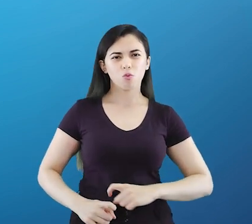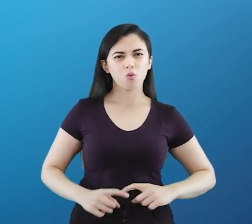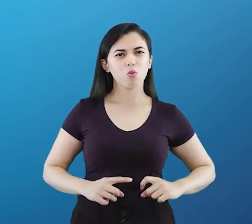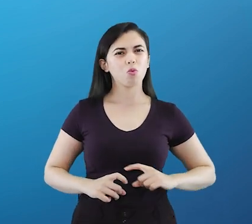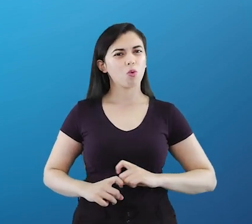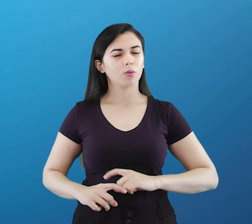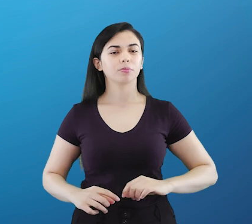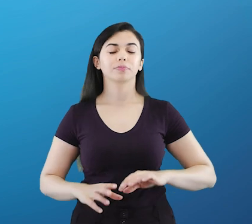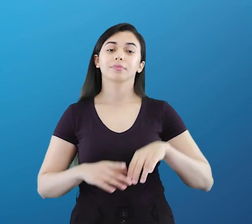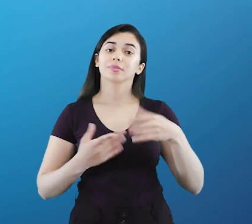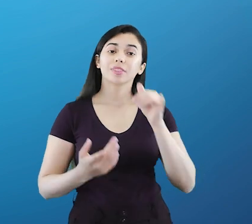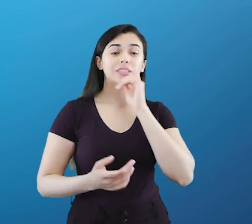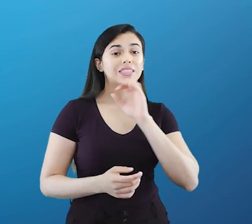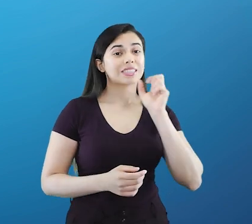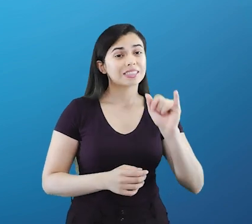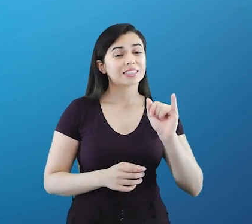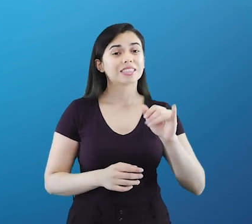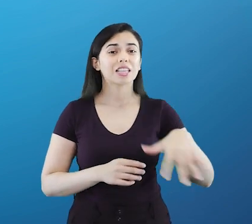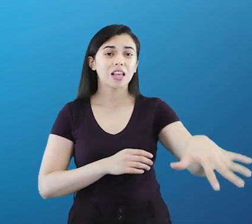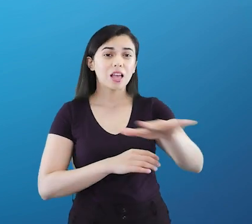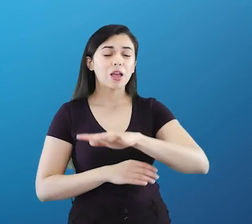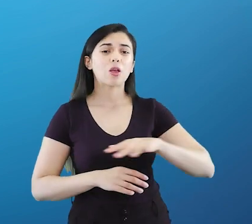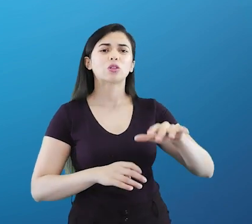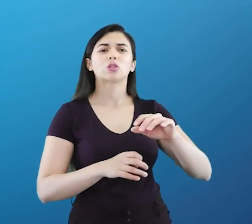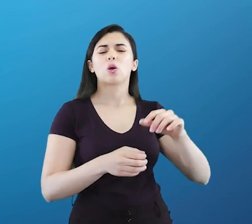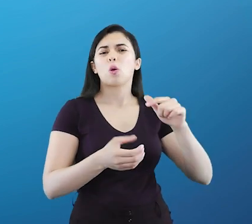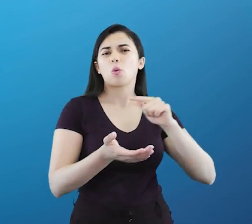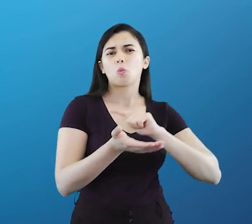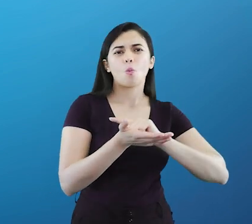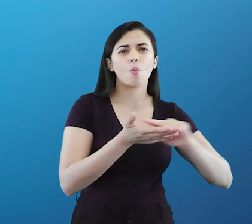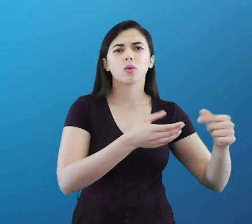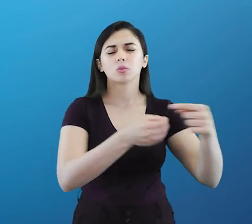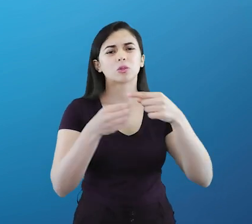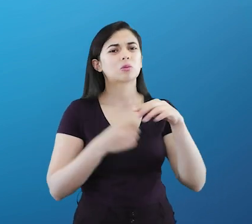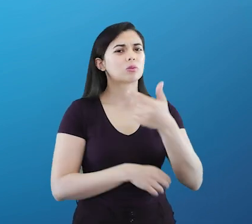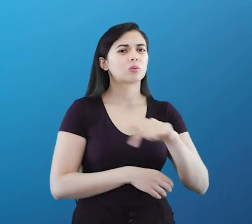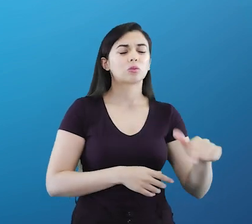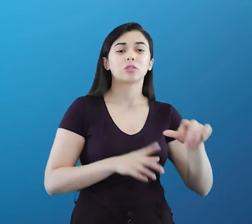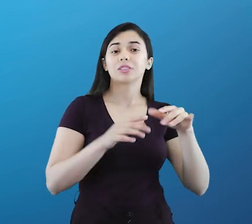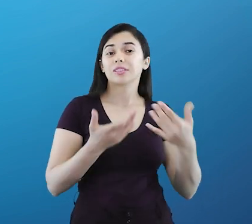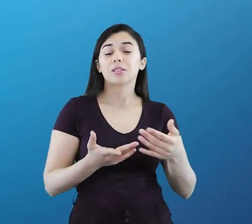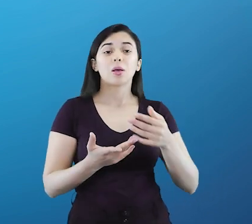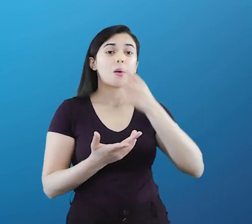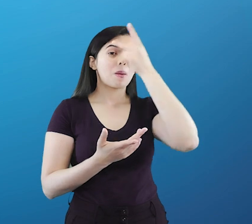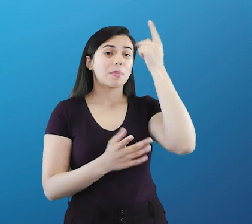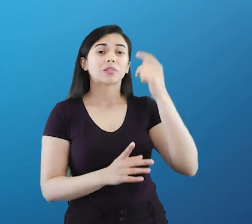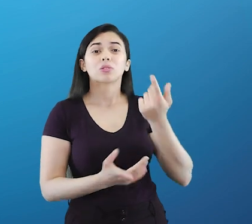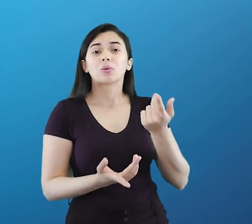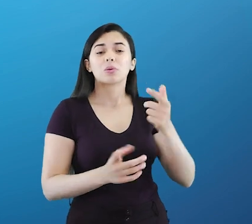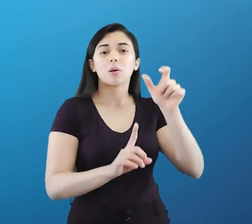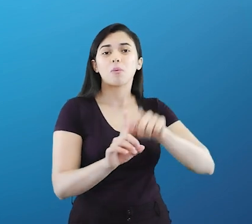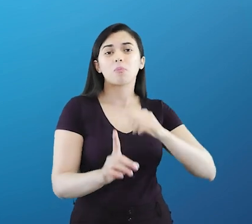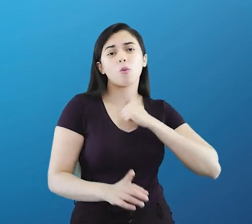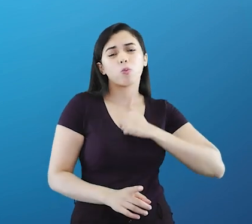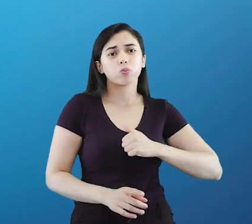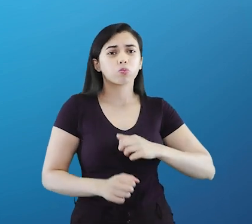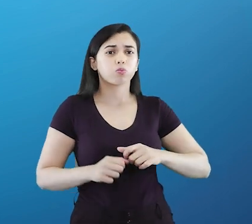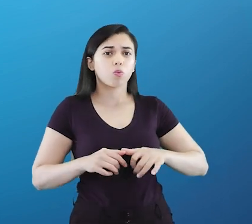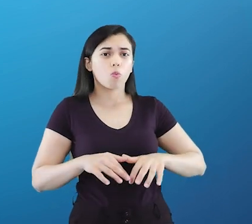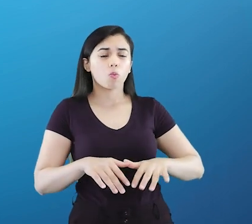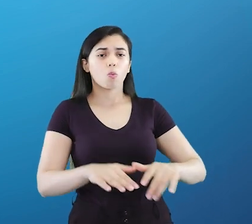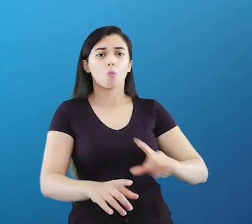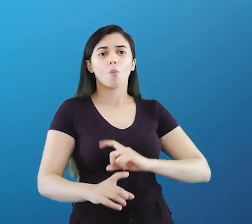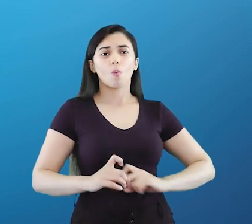não há o tratamento, há um grande risco de contaminação da água de um reservatório pelas fezes da pessoa. Ela é